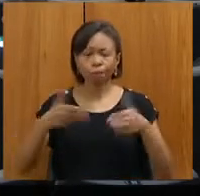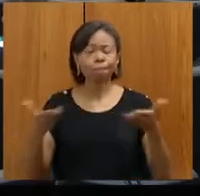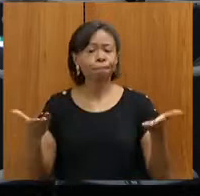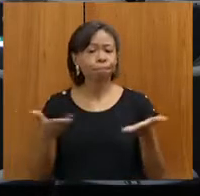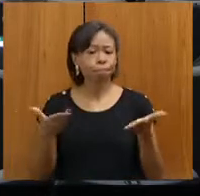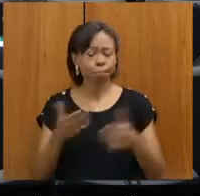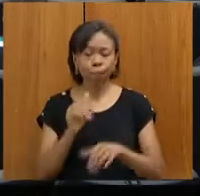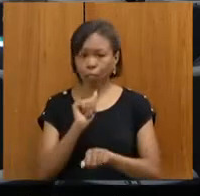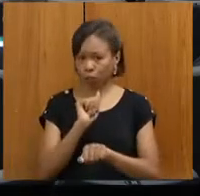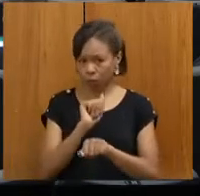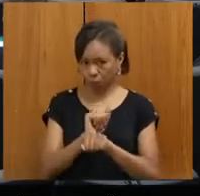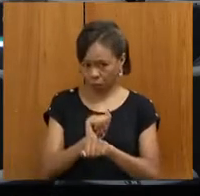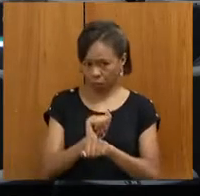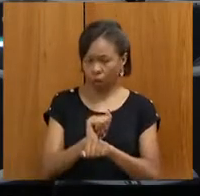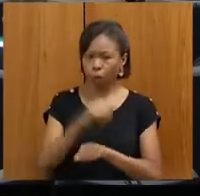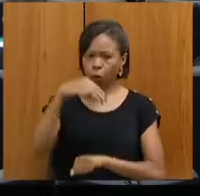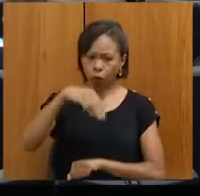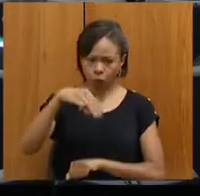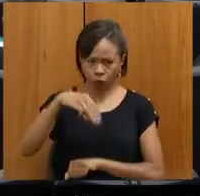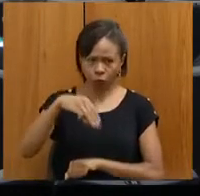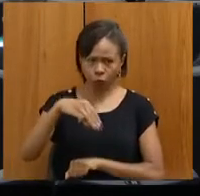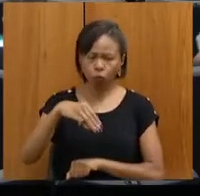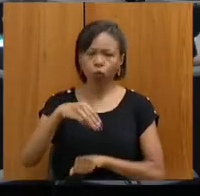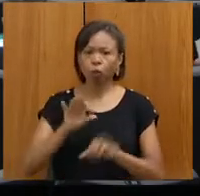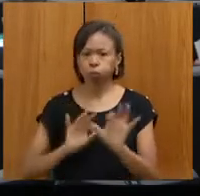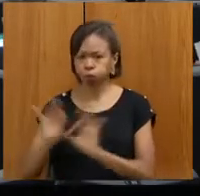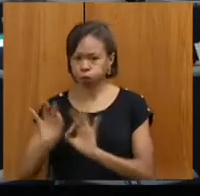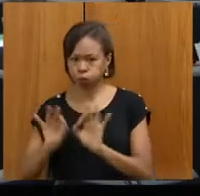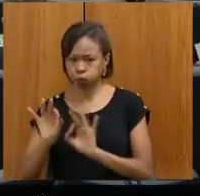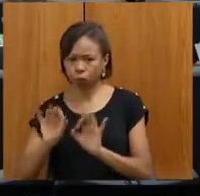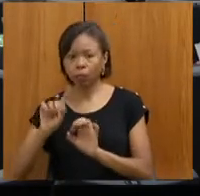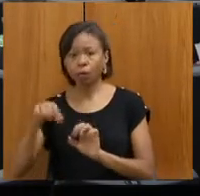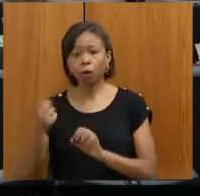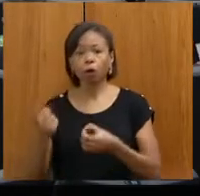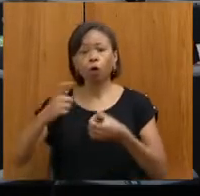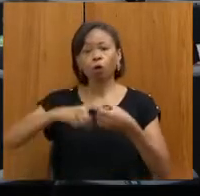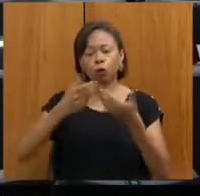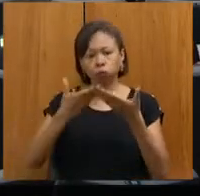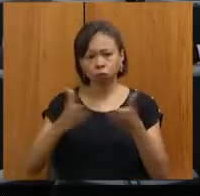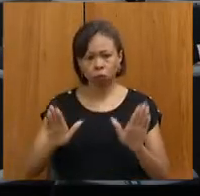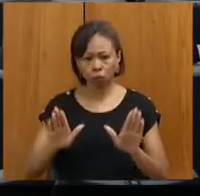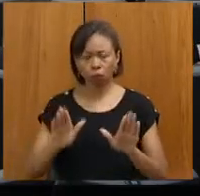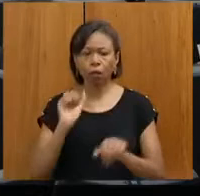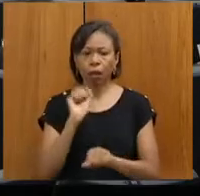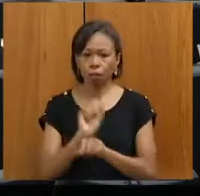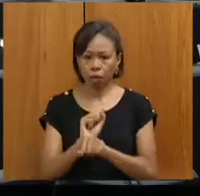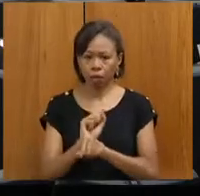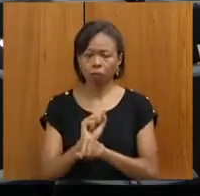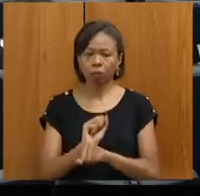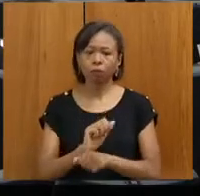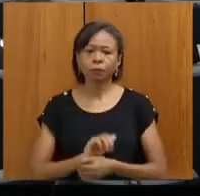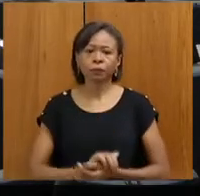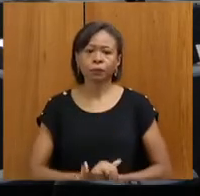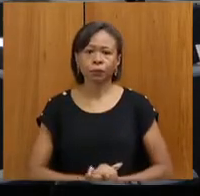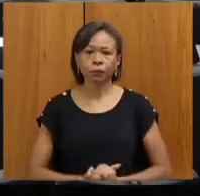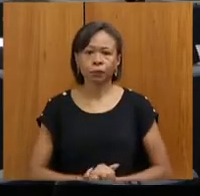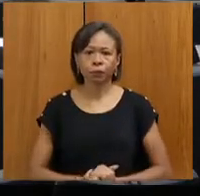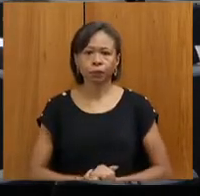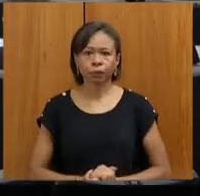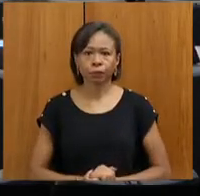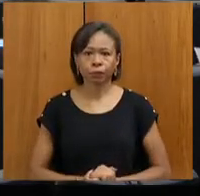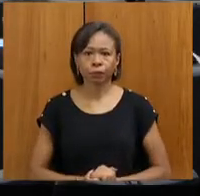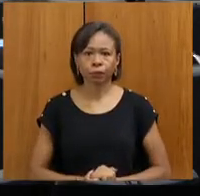alguns minutos para entendimentos aqui logo a seguir nas reabrimos nos trabalhos estão suspensos momentânea e